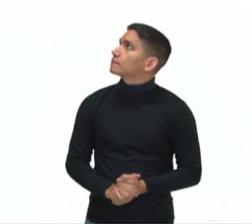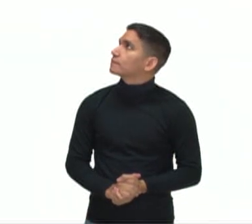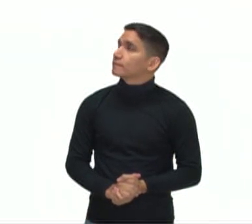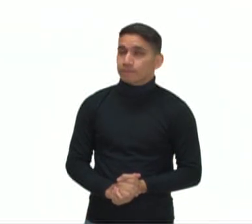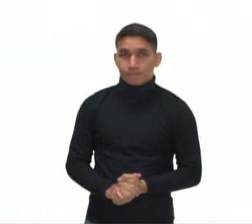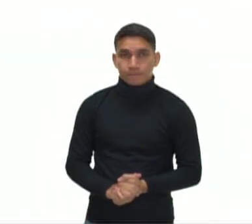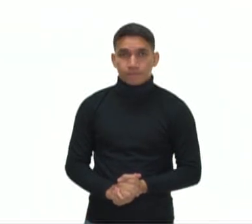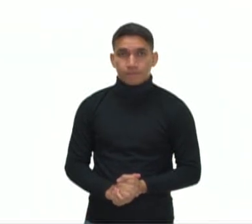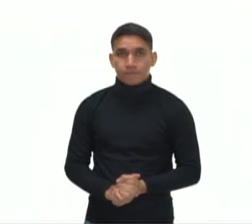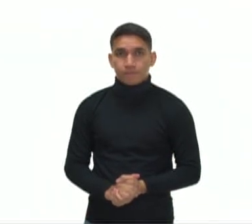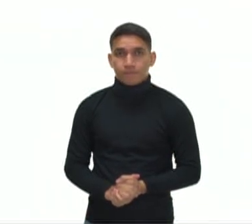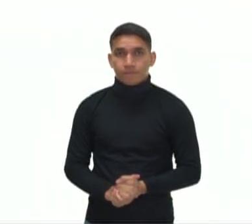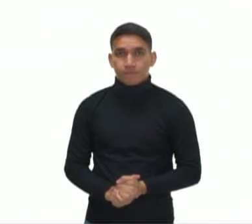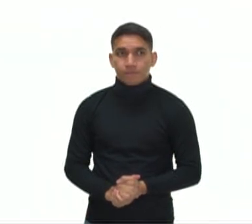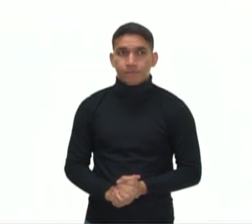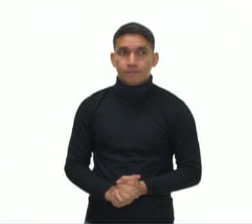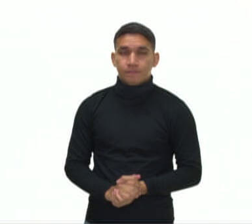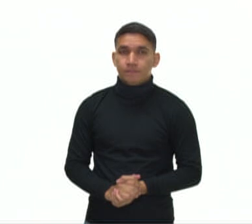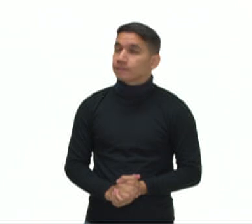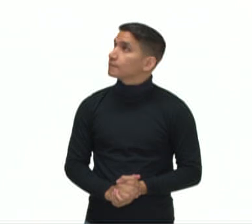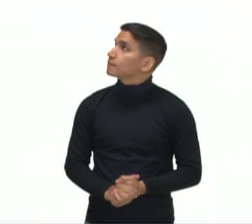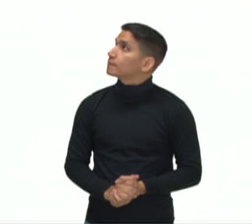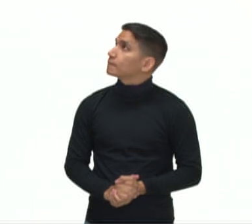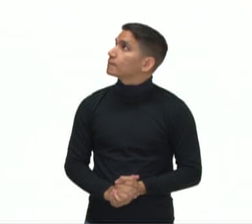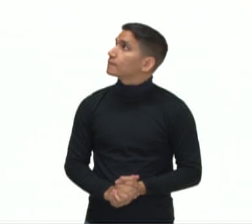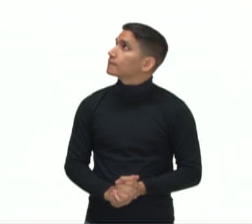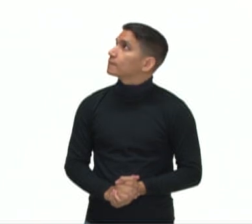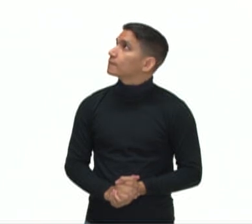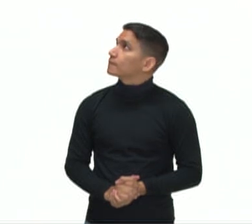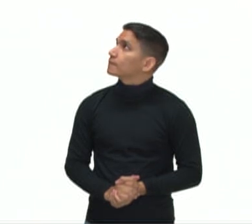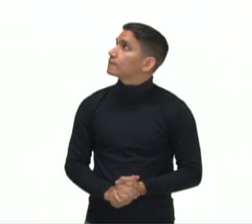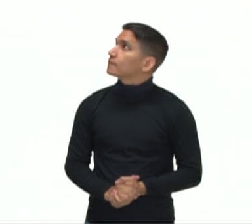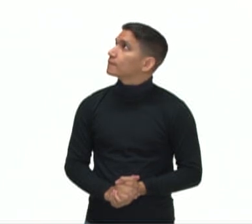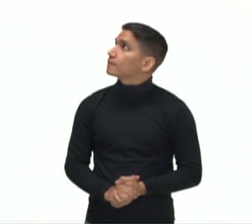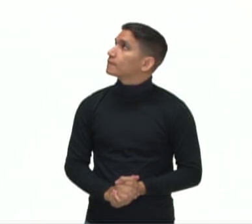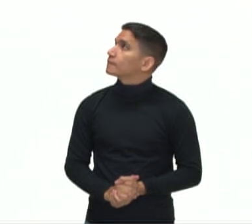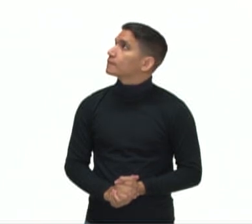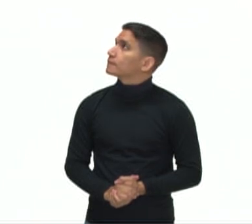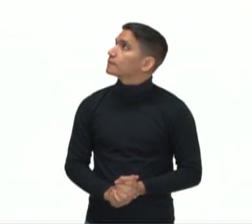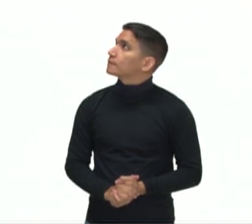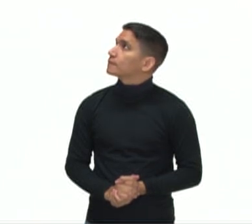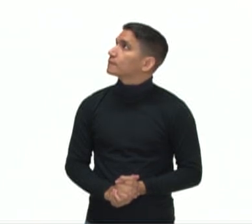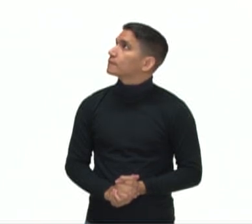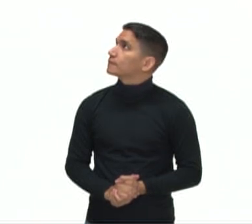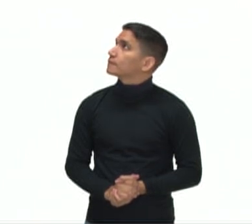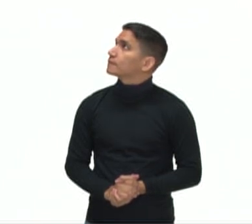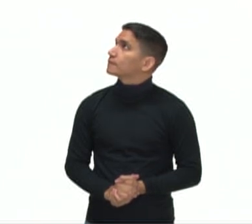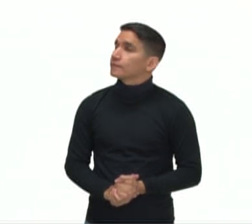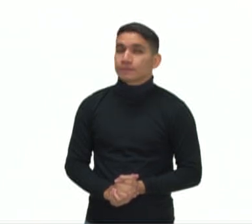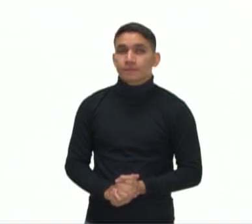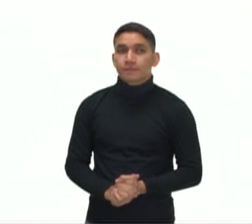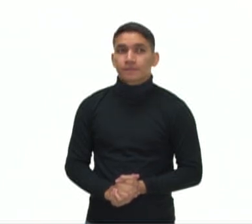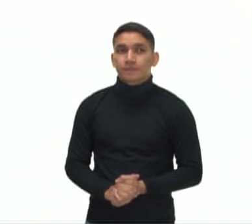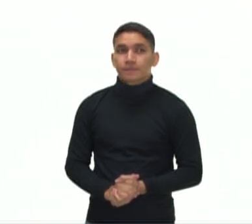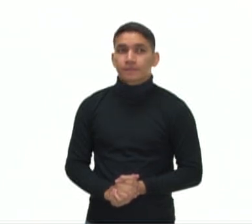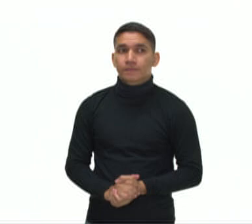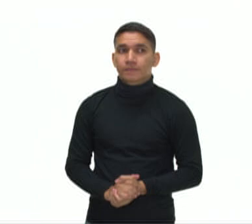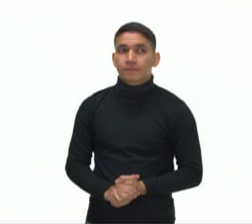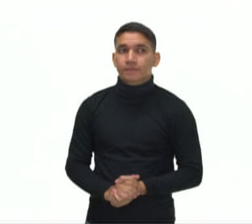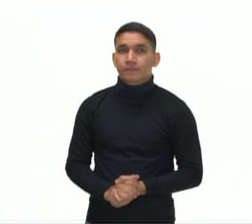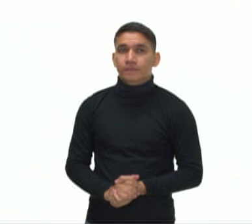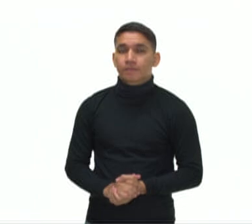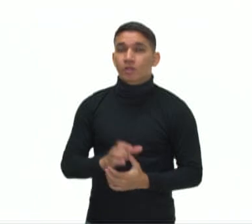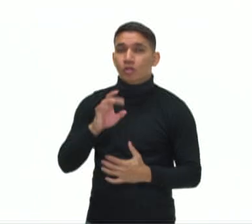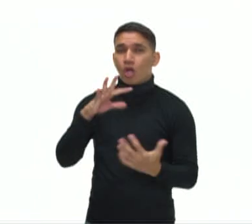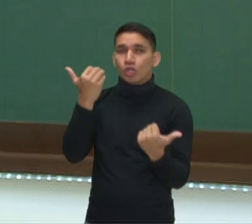porque o nosso B está negativo, menos 80 ao quadrado, menos da fórmula, o 4 da fórmula, no lugar do A,